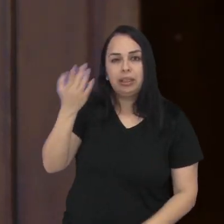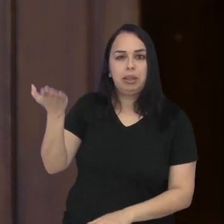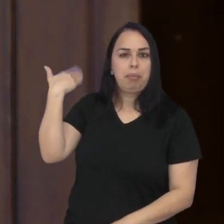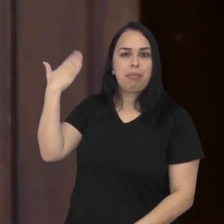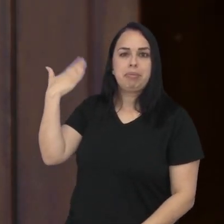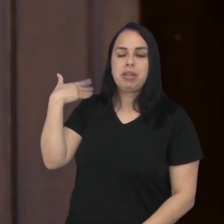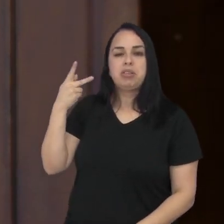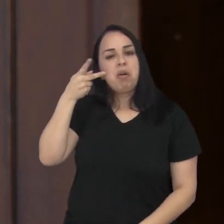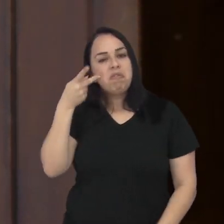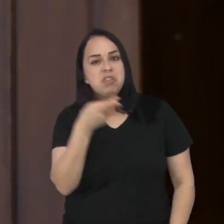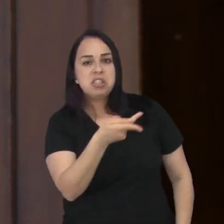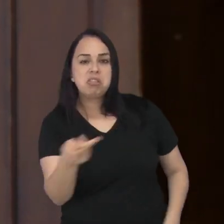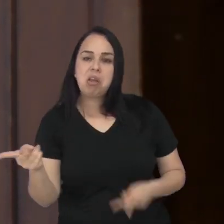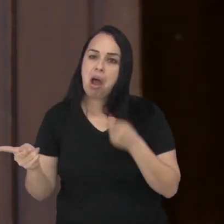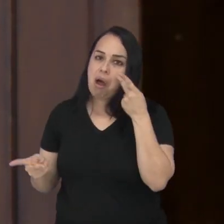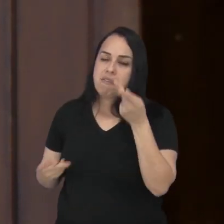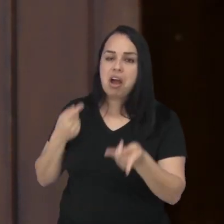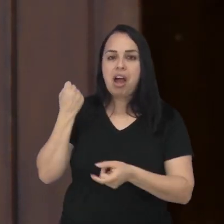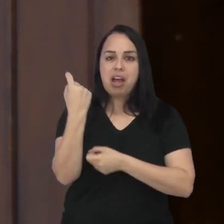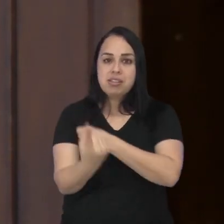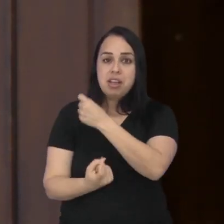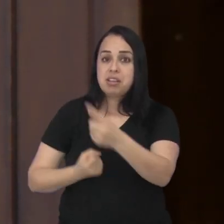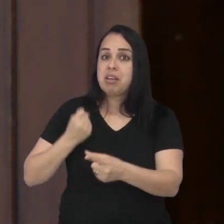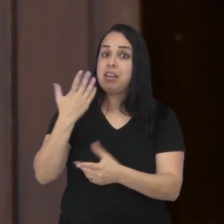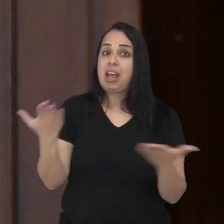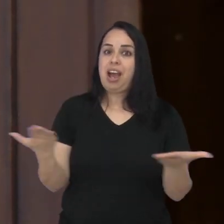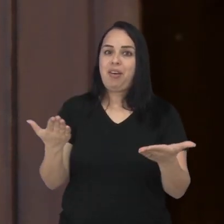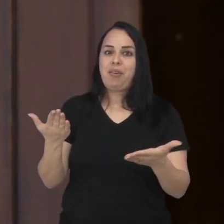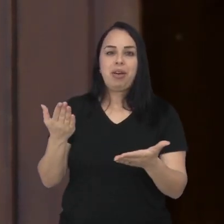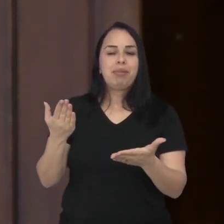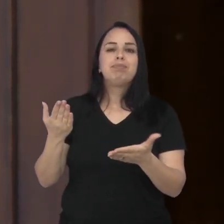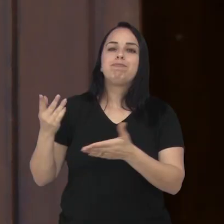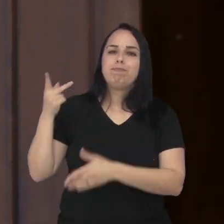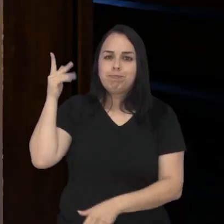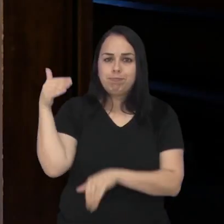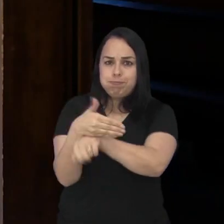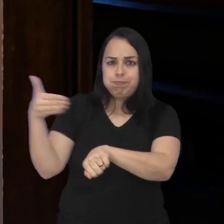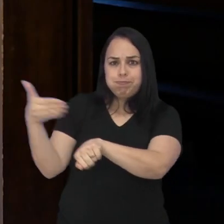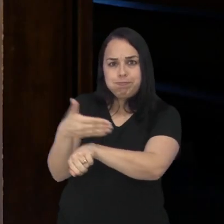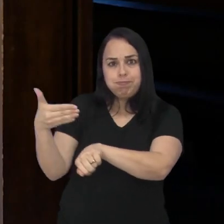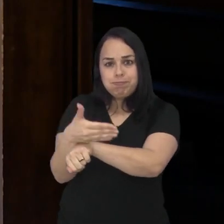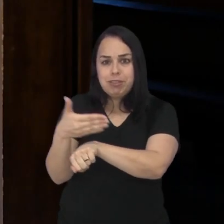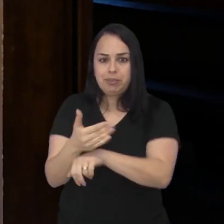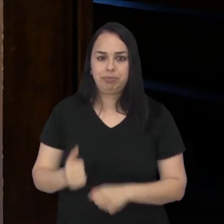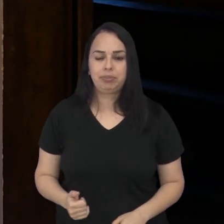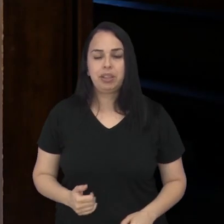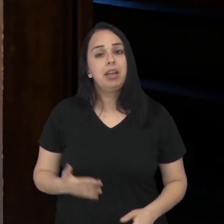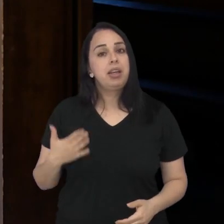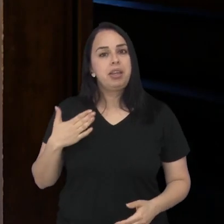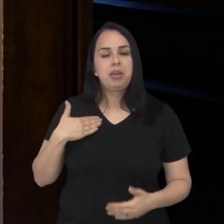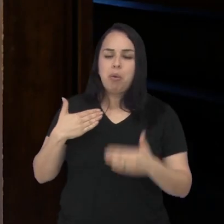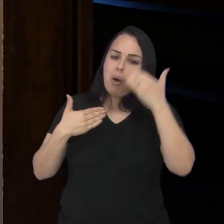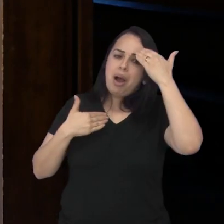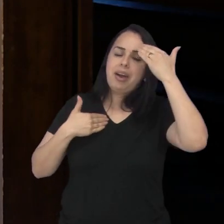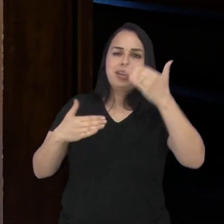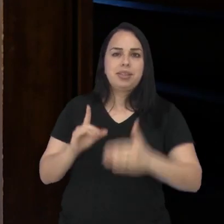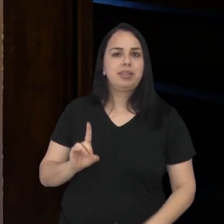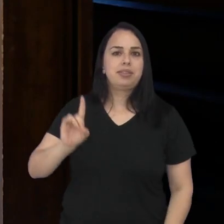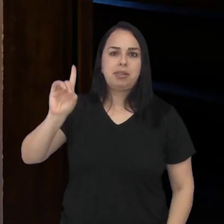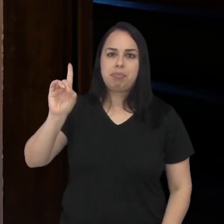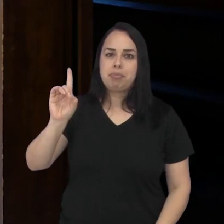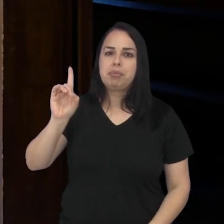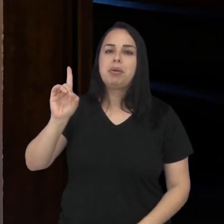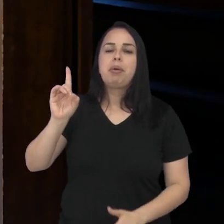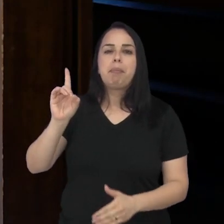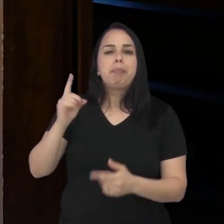ele começou como uma visita casual se tornou um compromisso para a vida toda. Eu acho que sempre foi uma coisa muito comum e eu agradeço a Deus e a minha